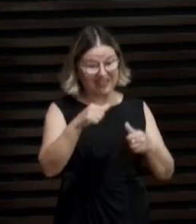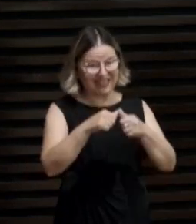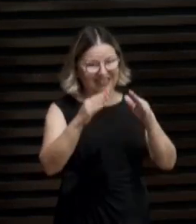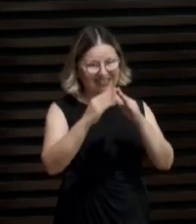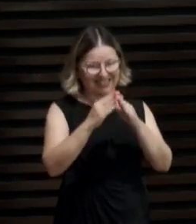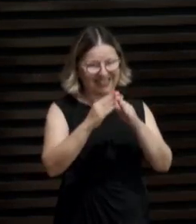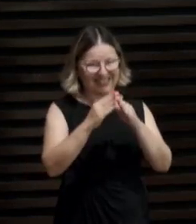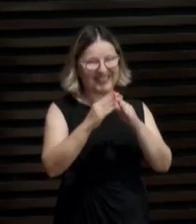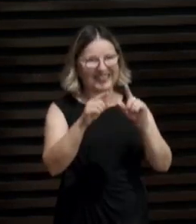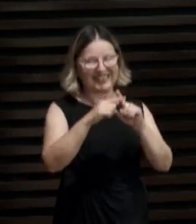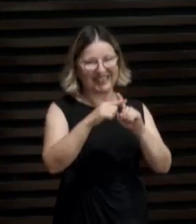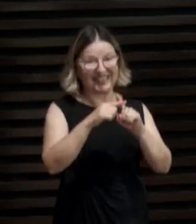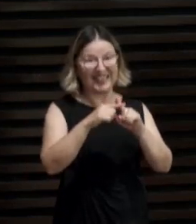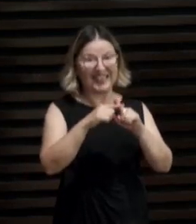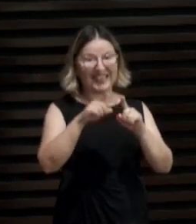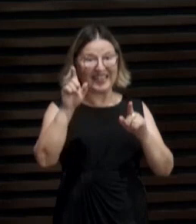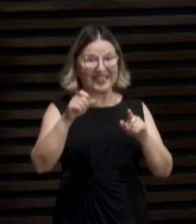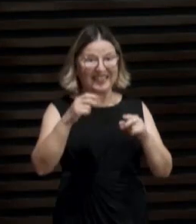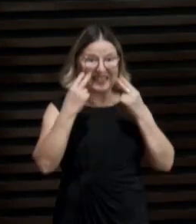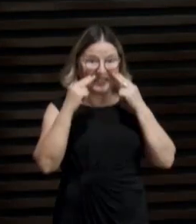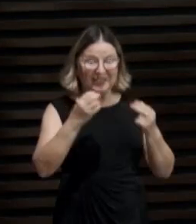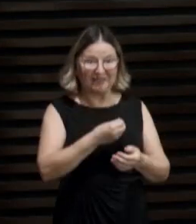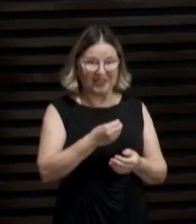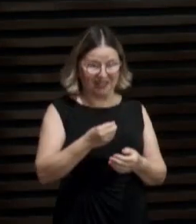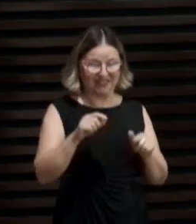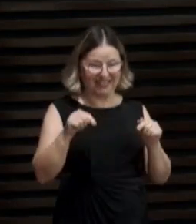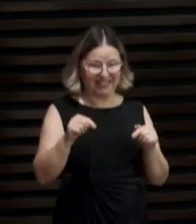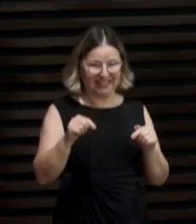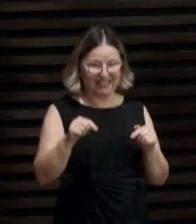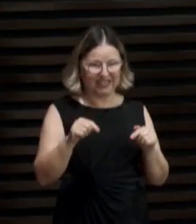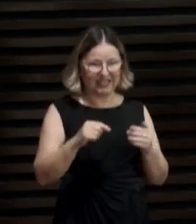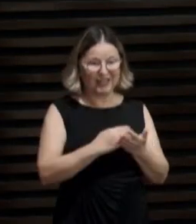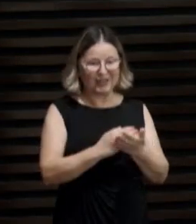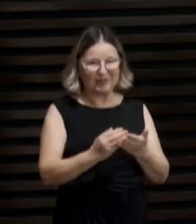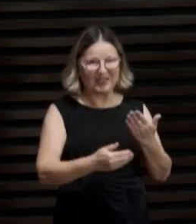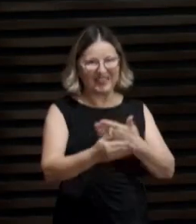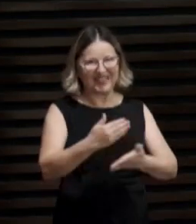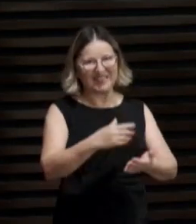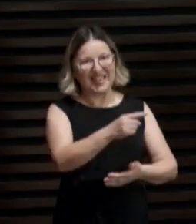testemunho vivo aqui nesta cidade? Ela começa através e por meio das nossas vidas.